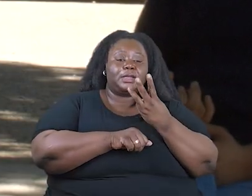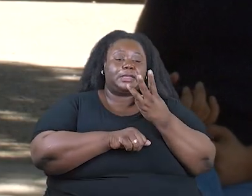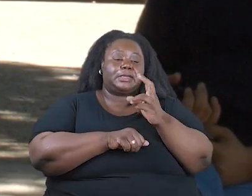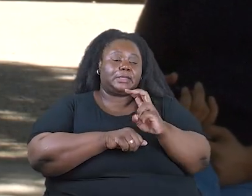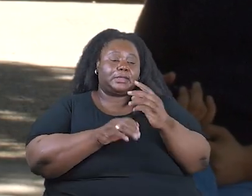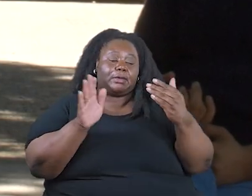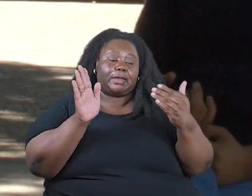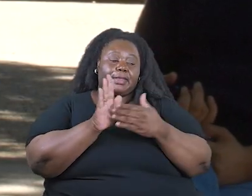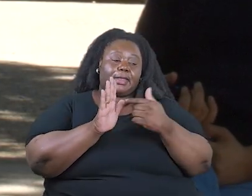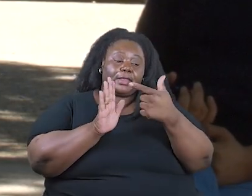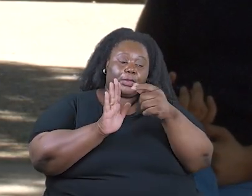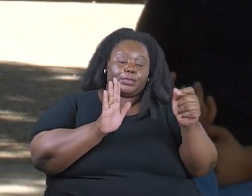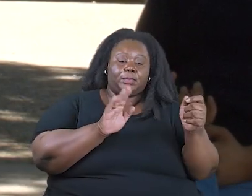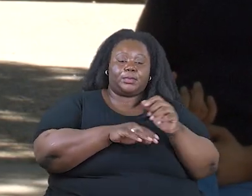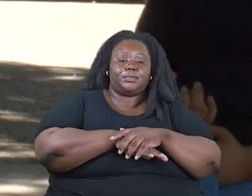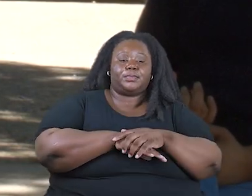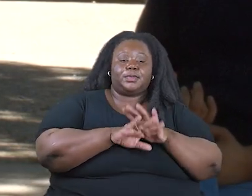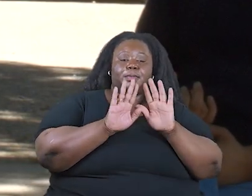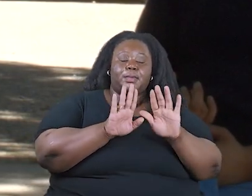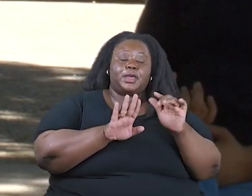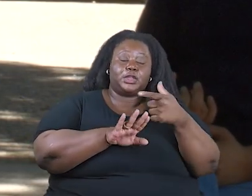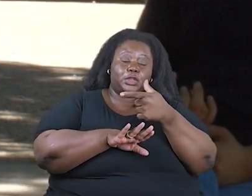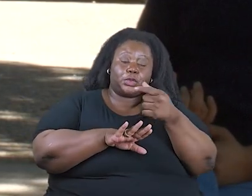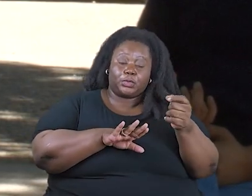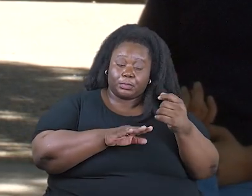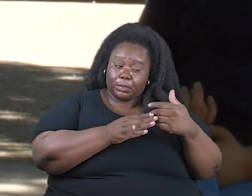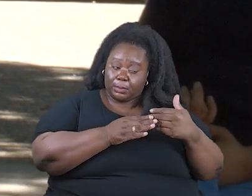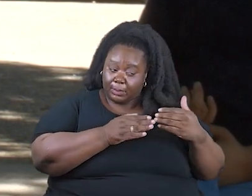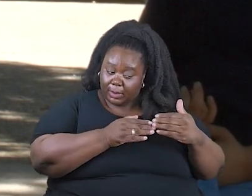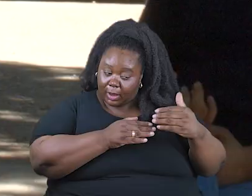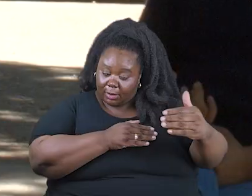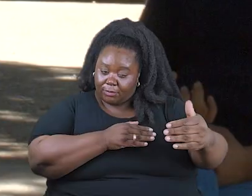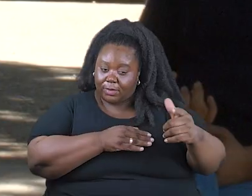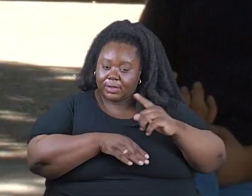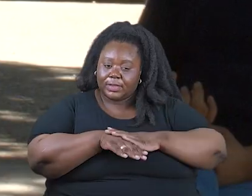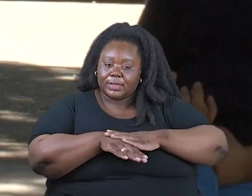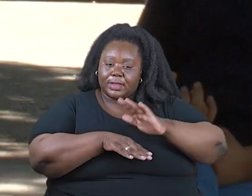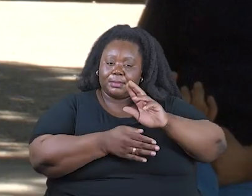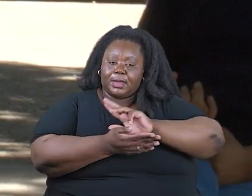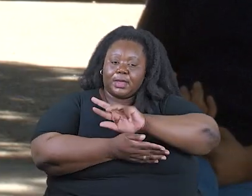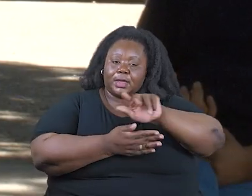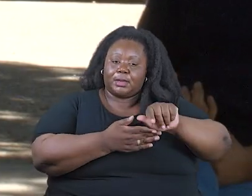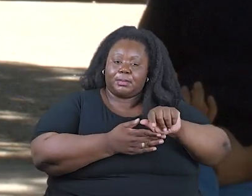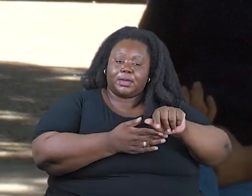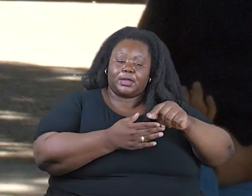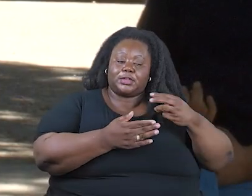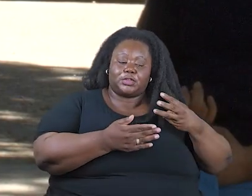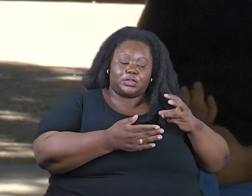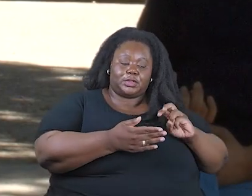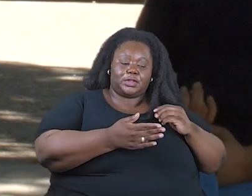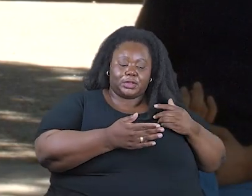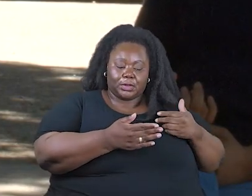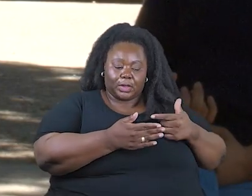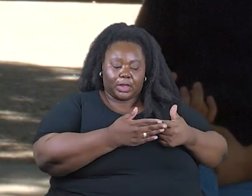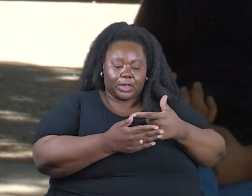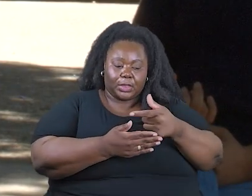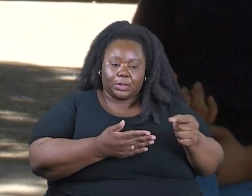35 a 2000. Mas de 2000 para cá, tem muito mais múltiplos do que de 35 a